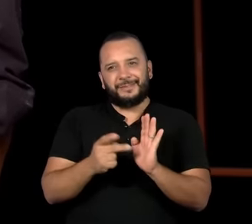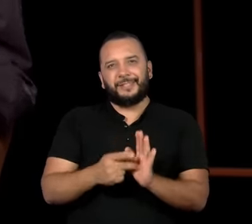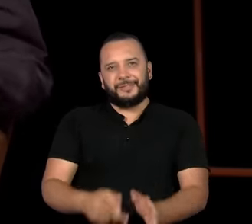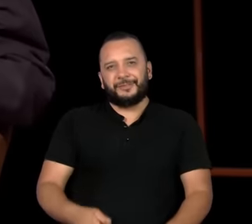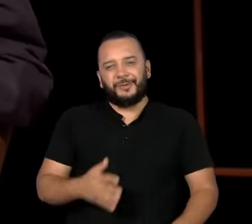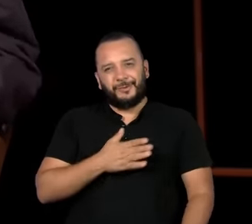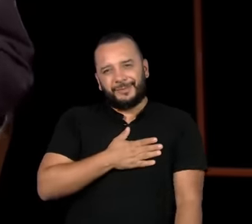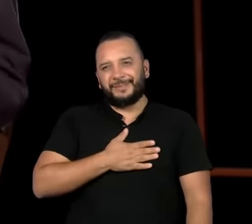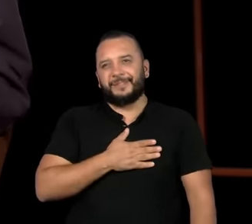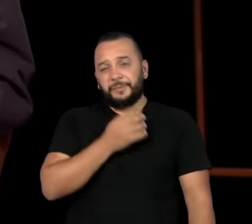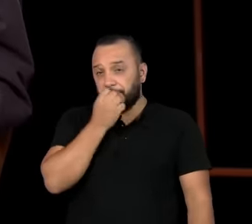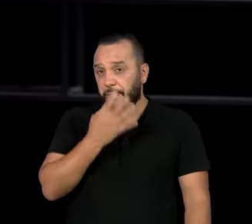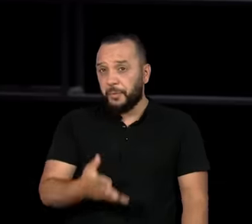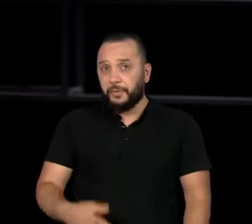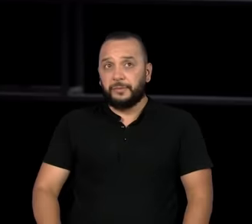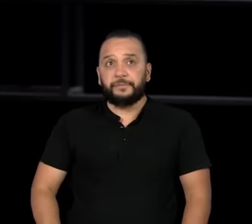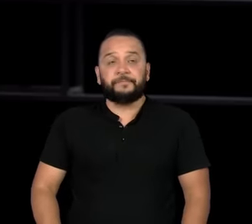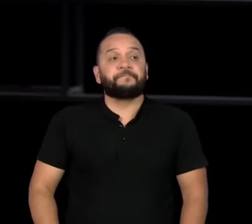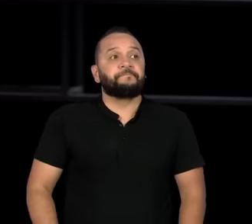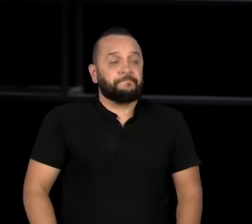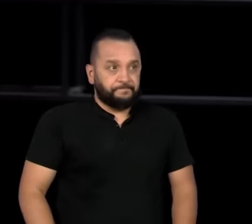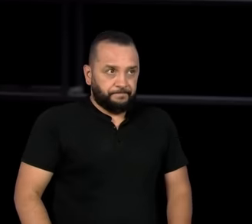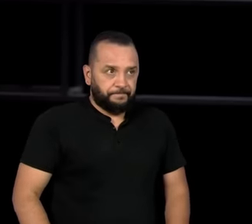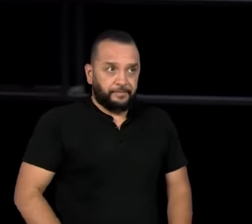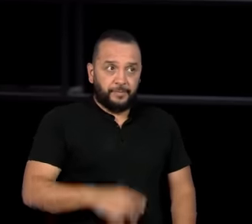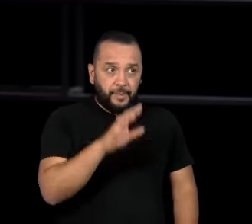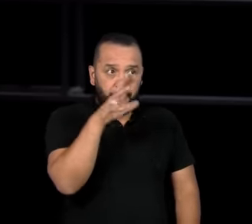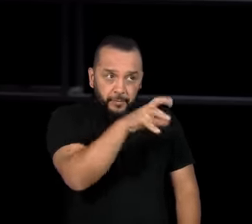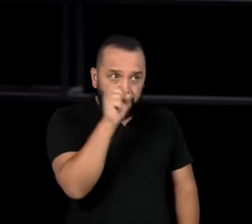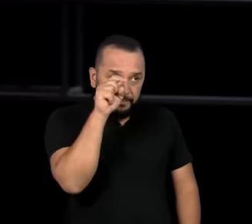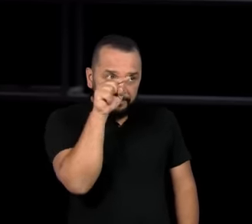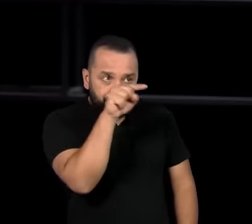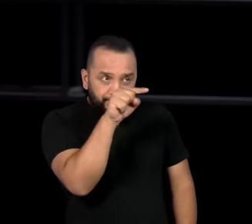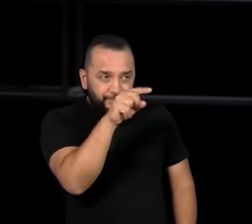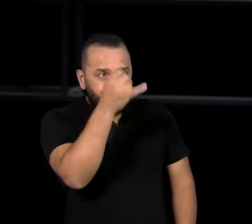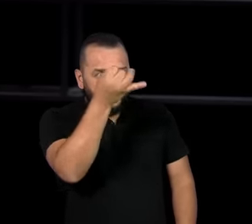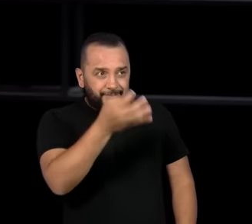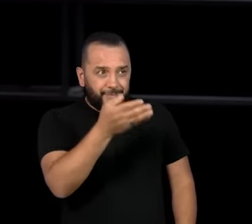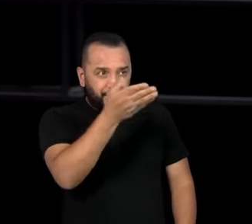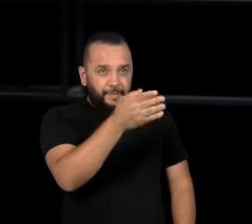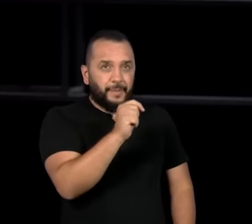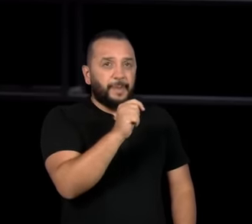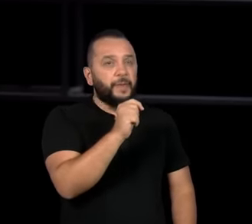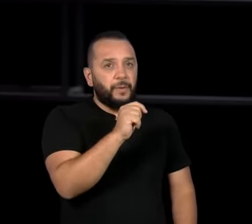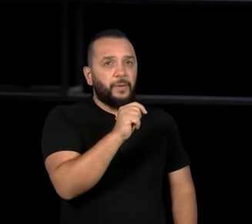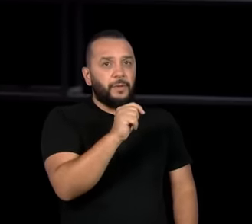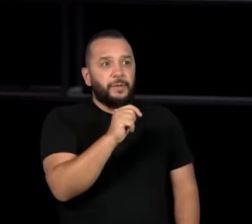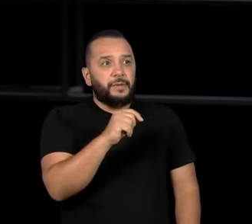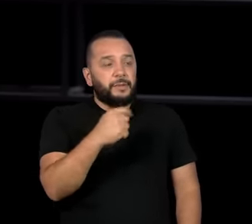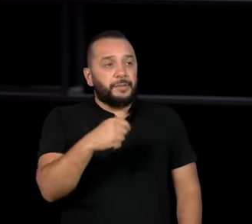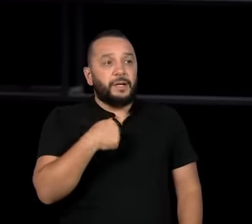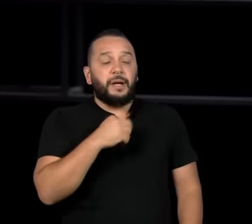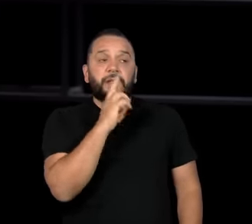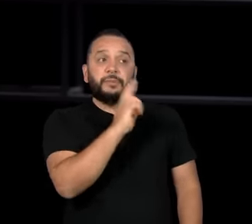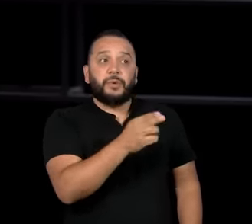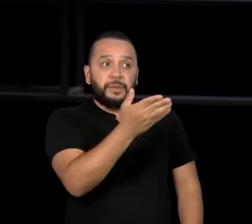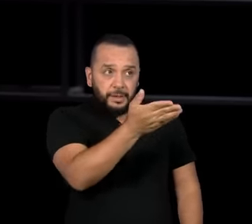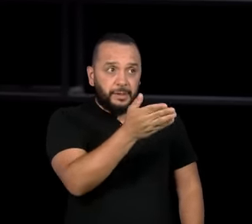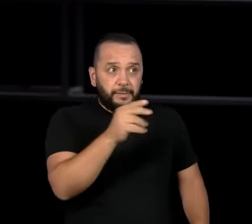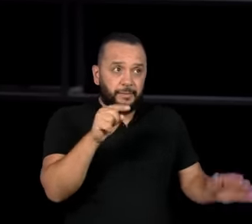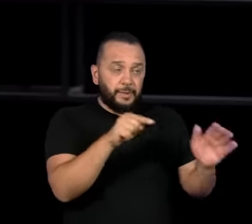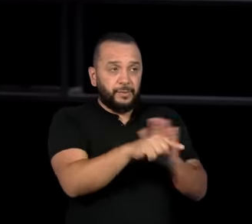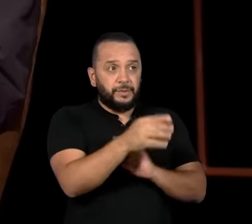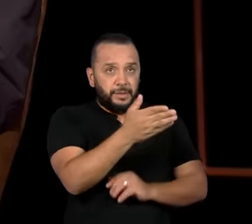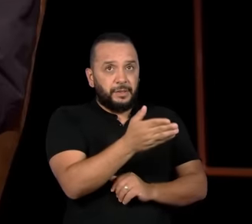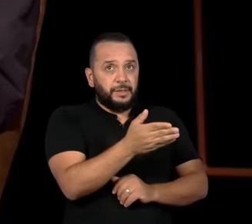gostei. Foi muito bom. Aliás, pegando o gancho, né? Só acho que você tem que responder a pergunta do Zé Carlos Machado,